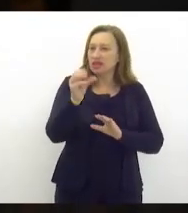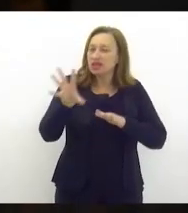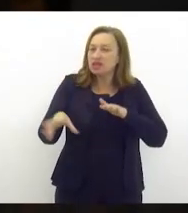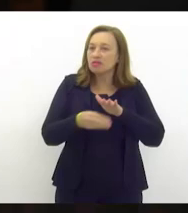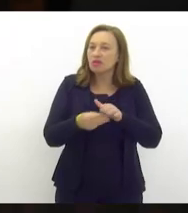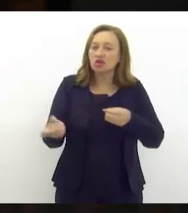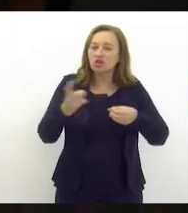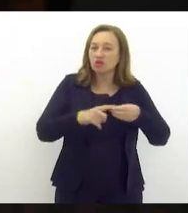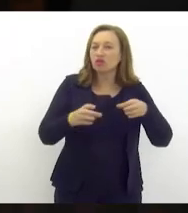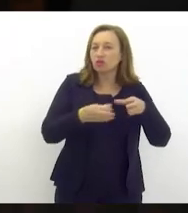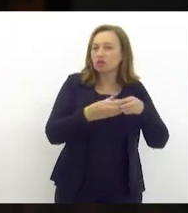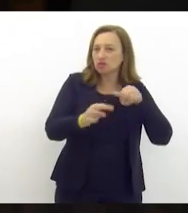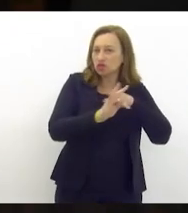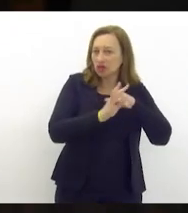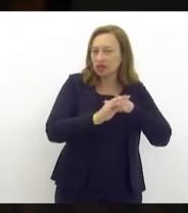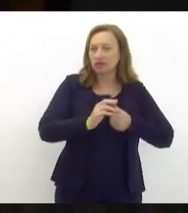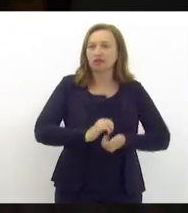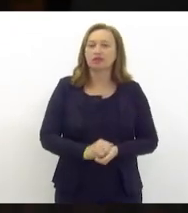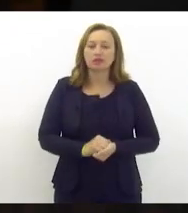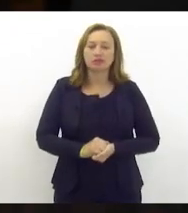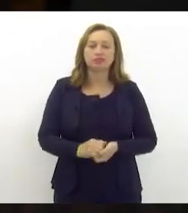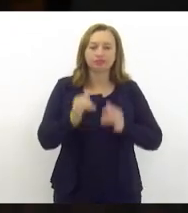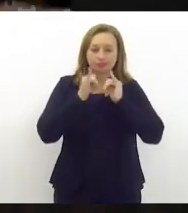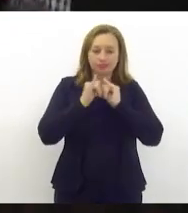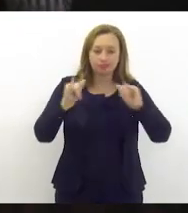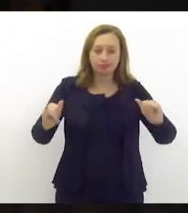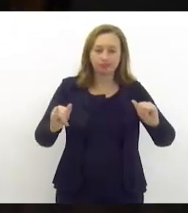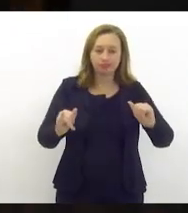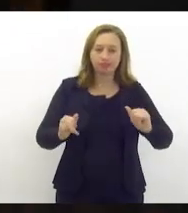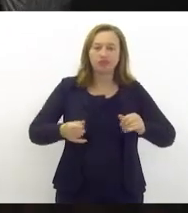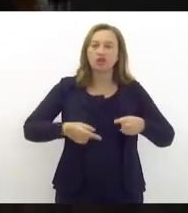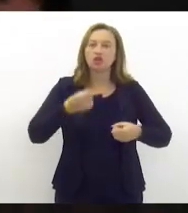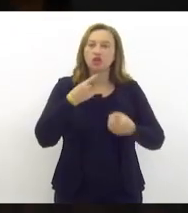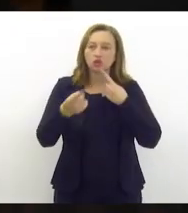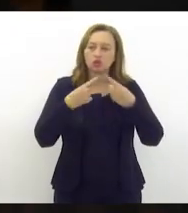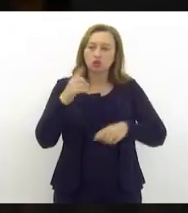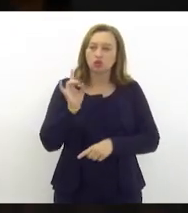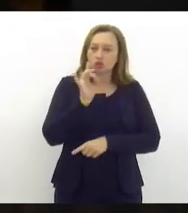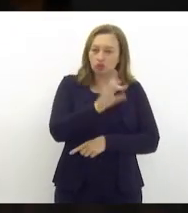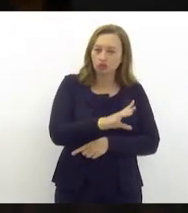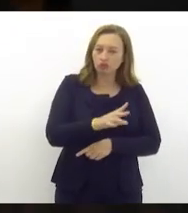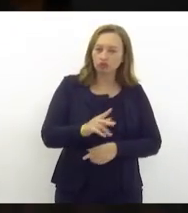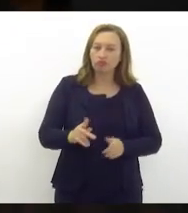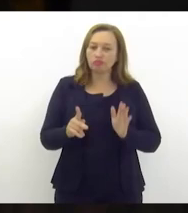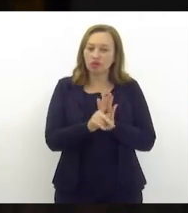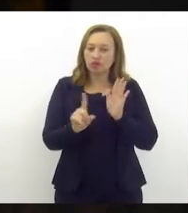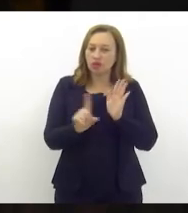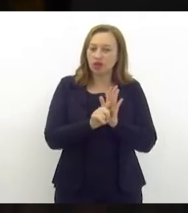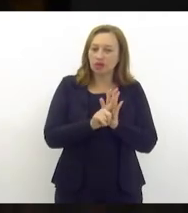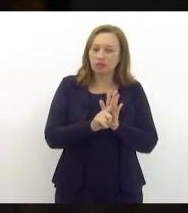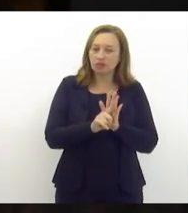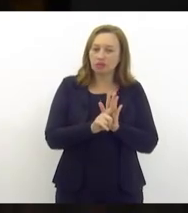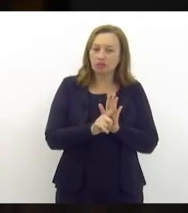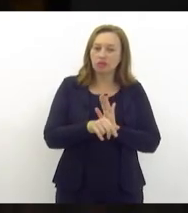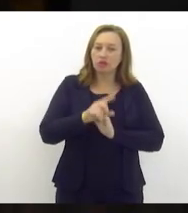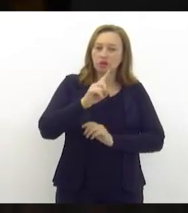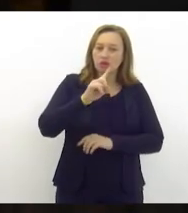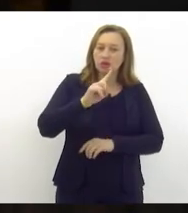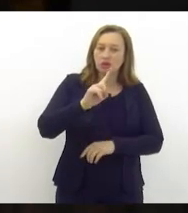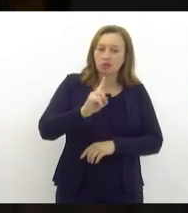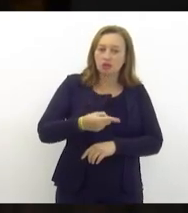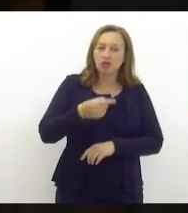emendas e retorna às comissões técnicas. Anuncio, em regime de urgência, em discussão única, projeto de lei número